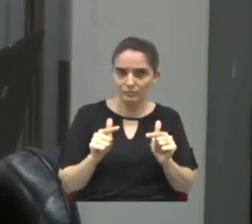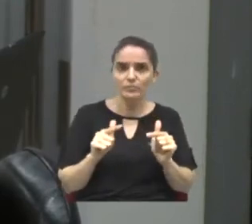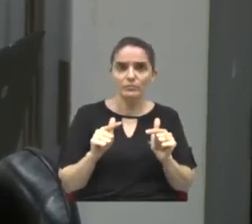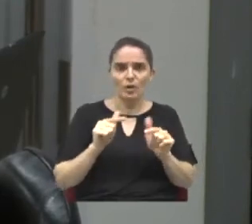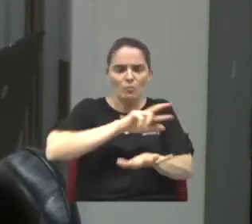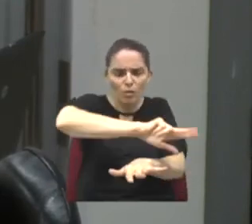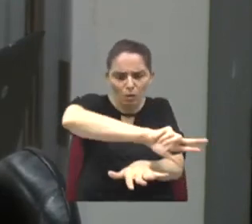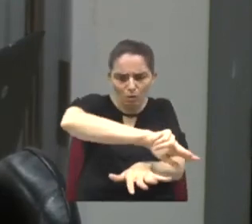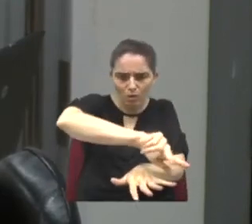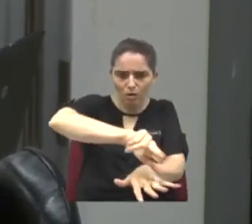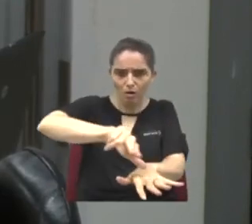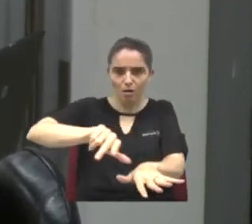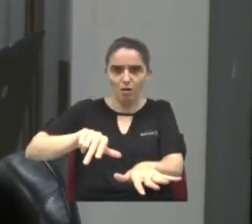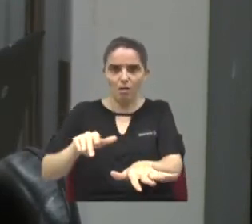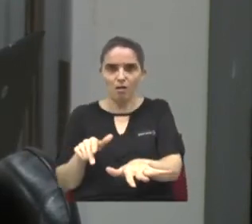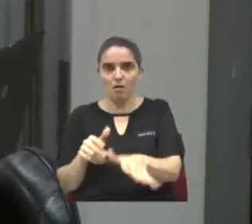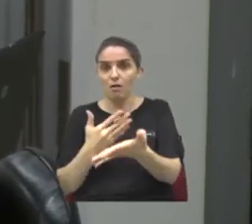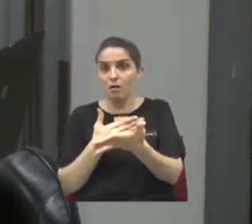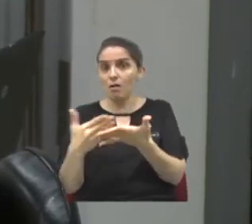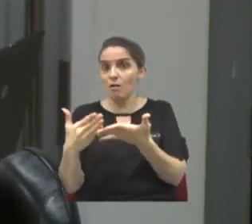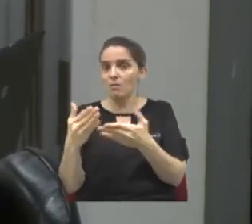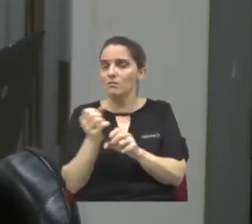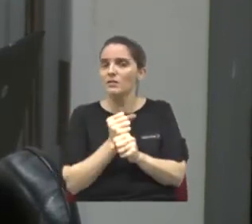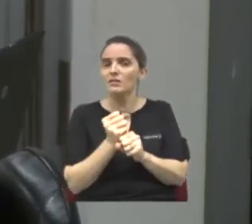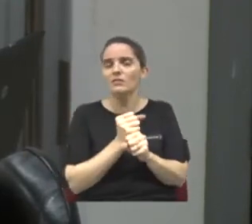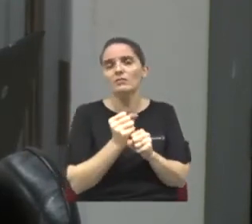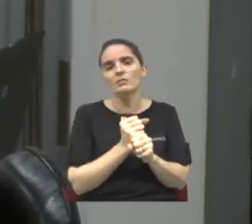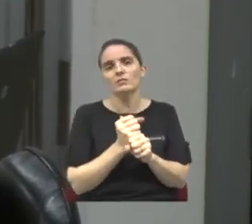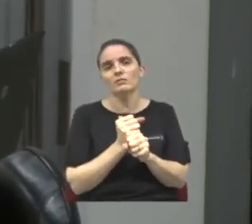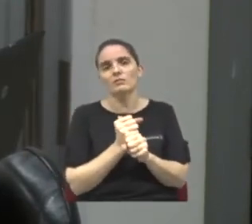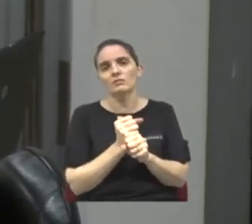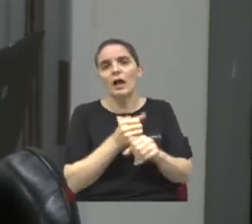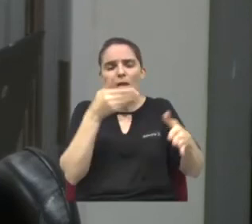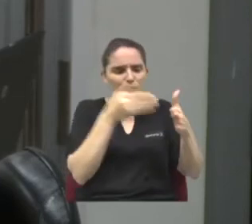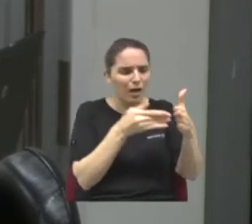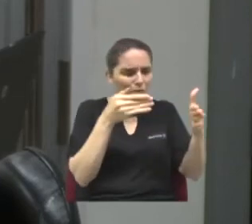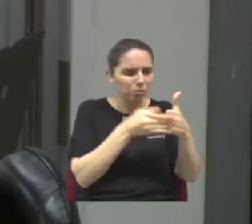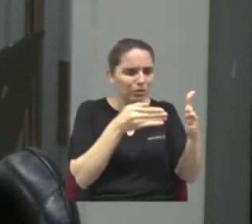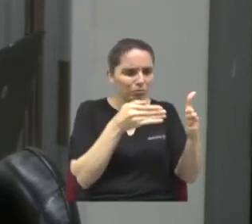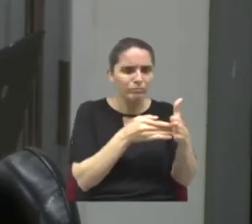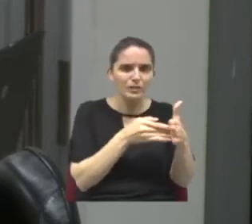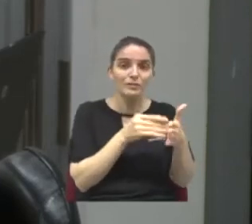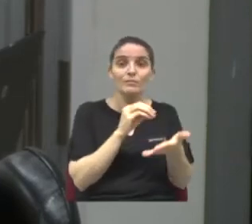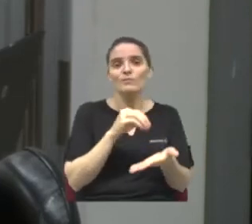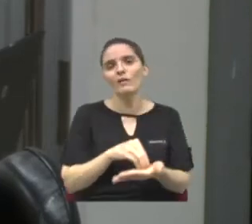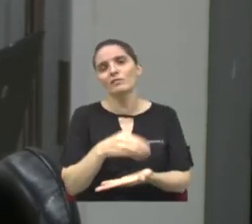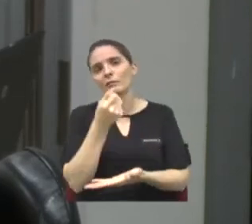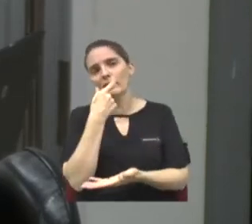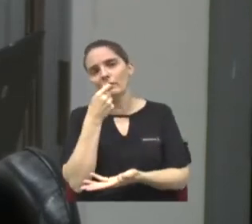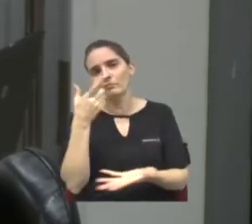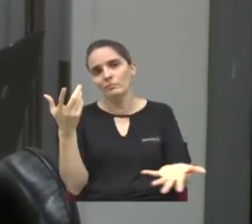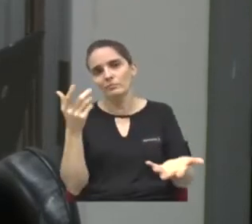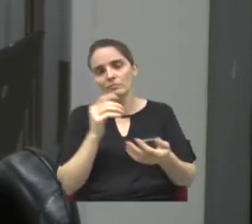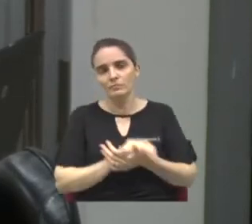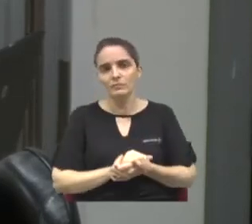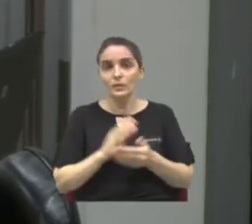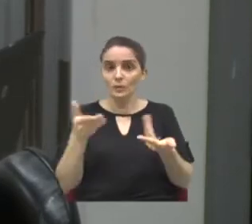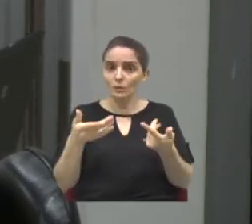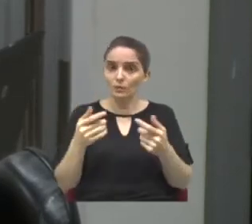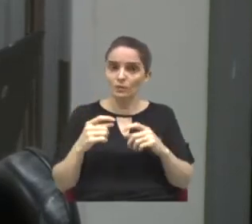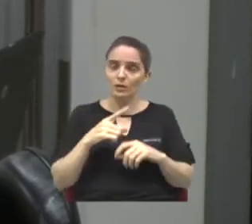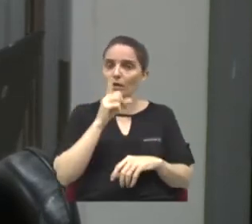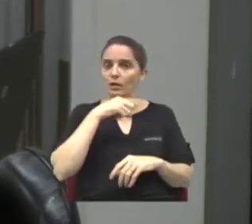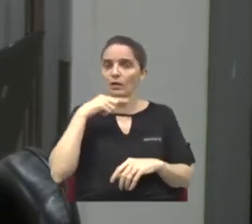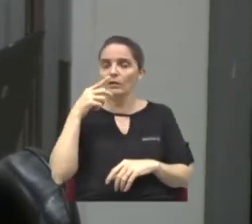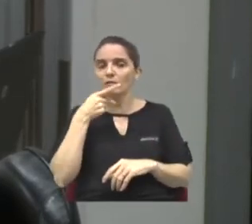nesse começo de ano acaba esbarrando nessa questão de falta de medicação. Hoje mesmo atendi um paciente que